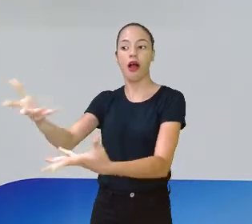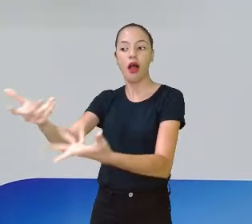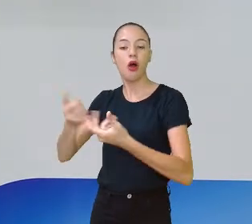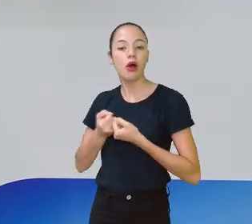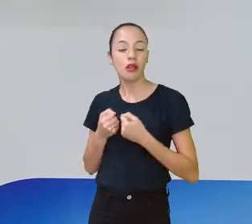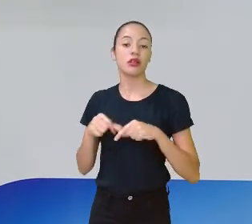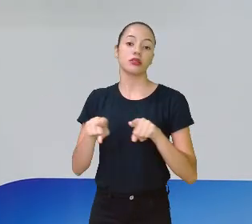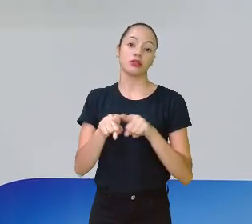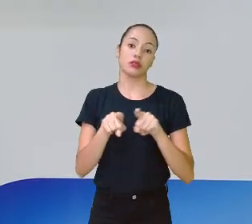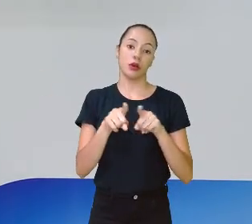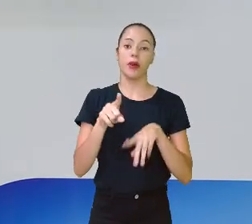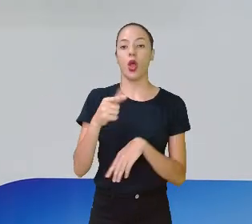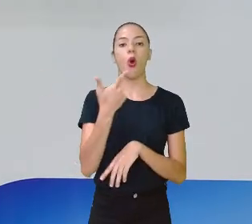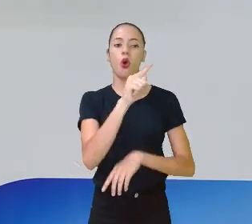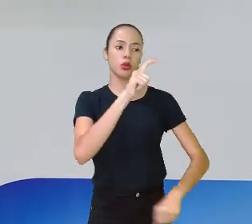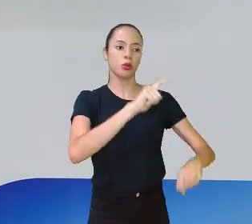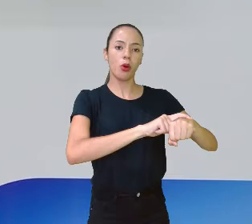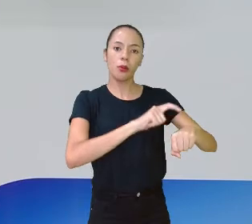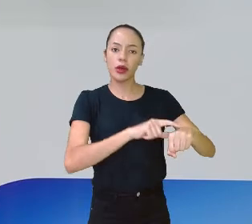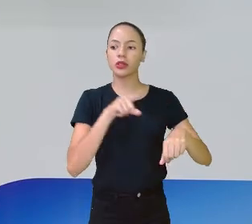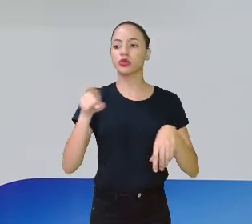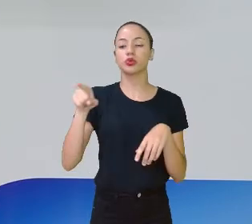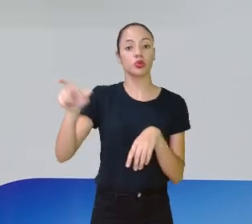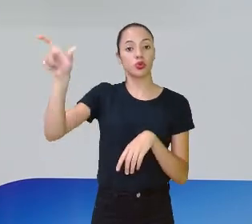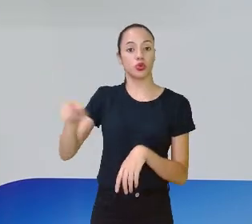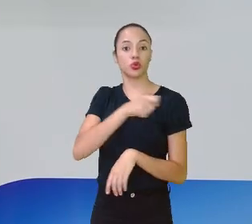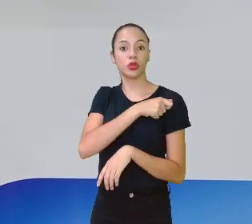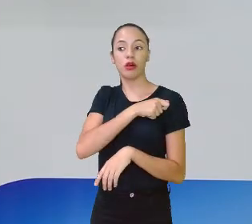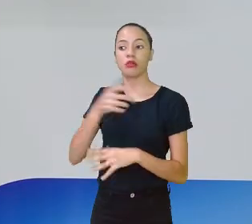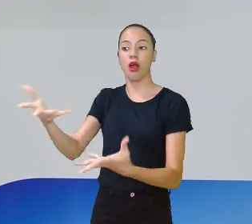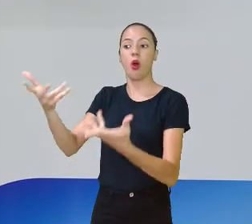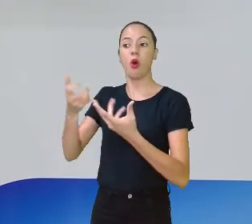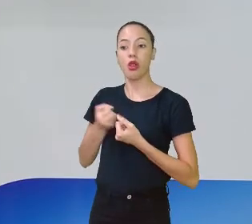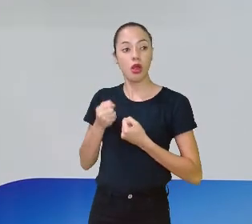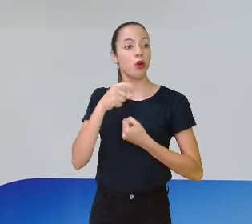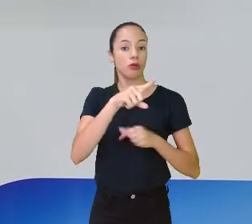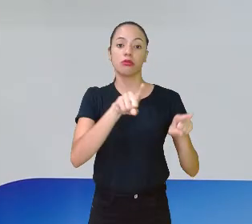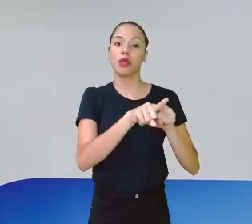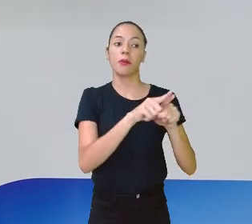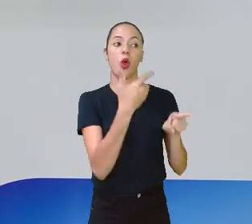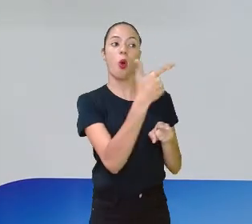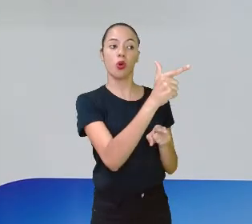momento que ele vai ser servido, entende? E essa prática